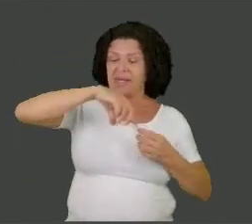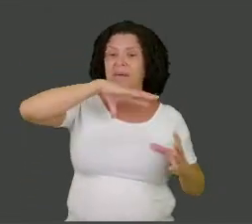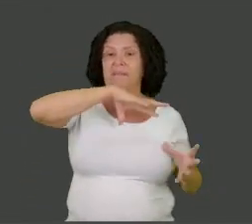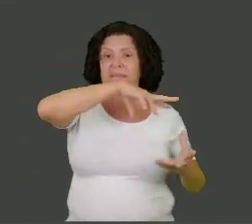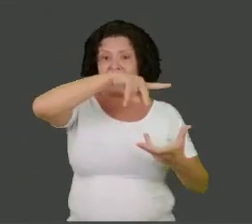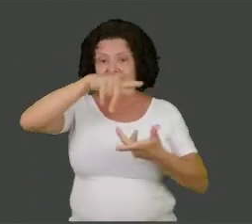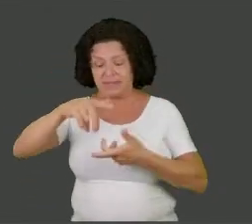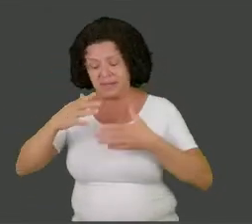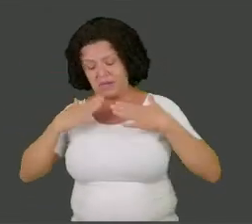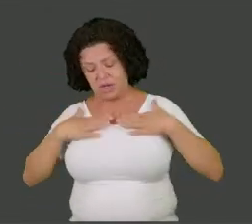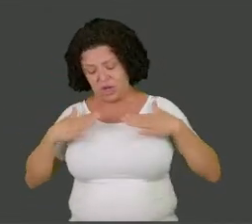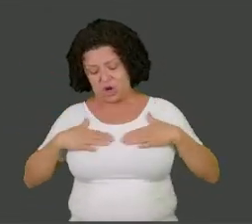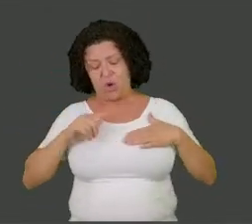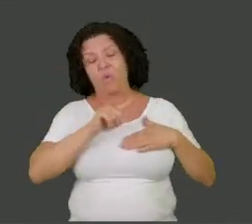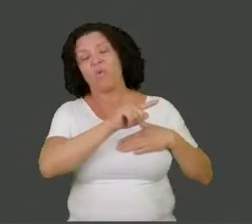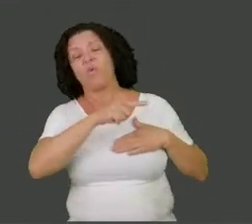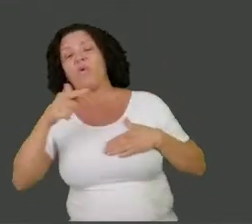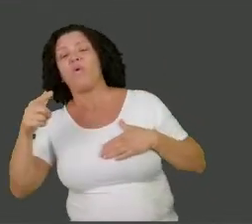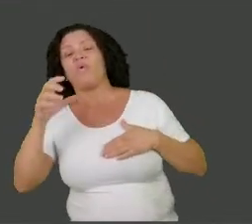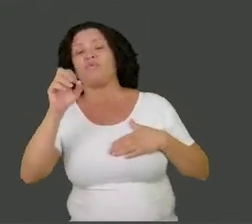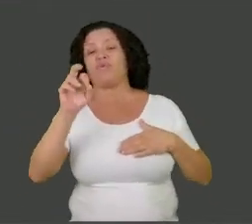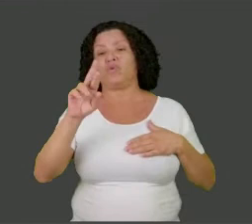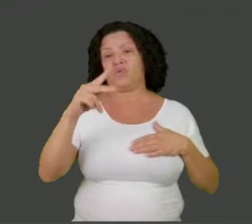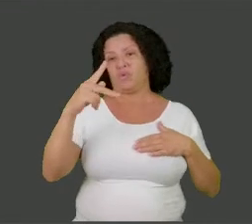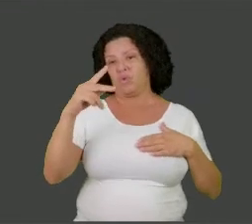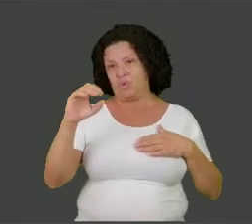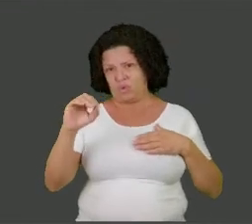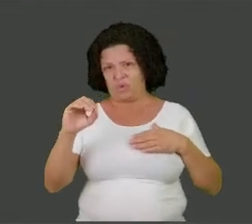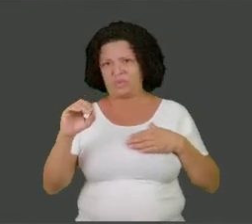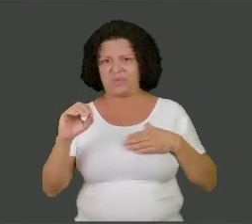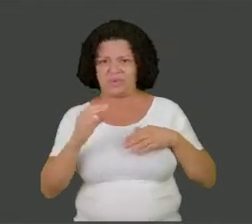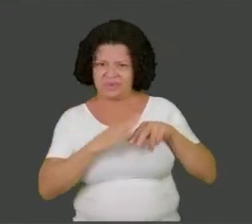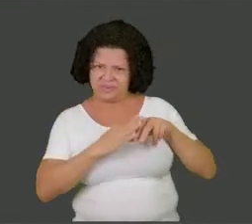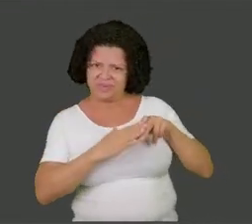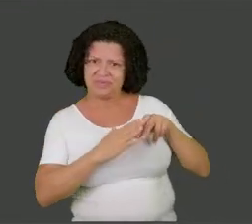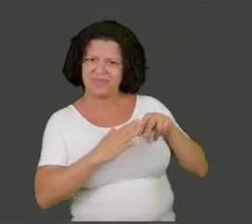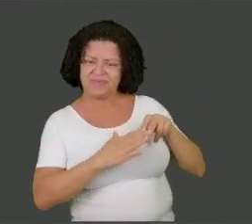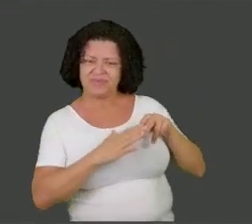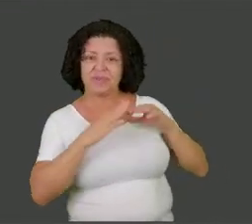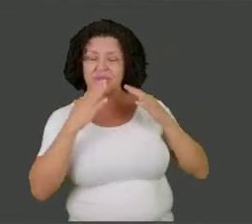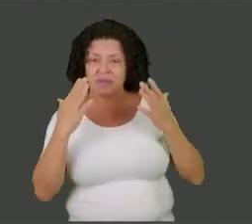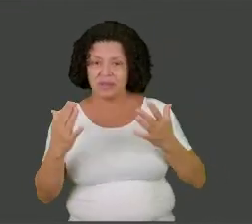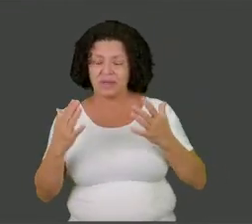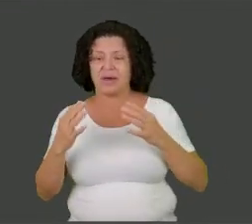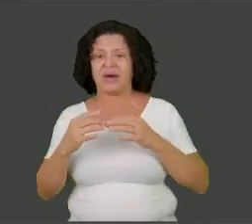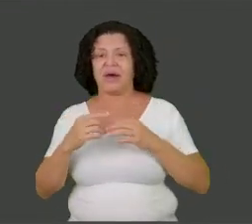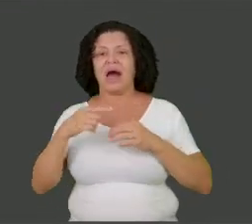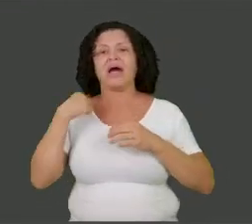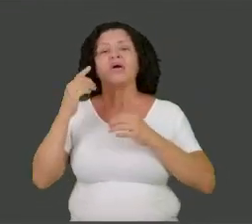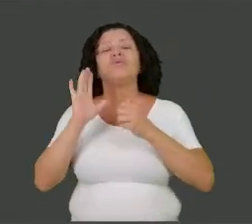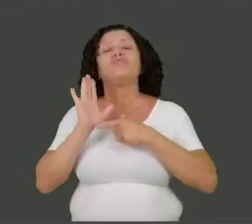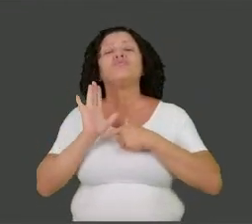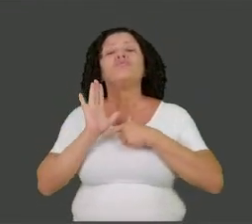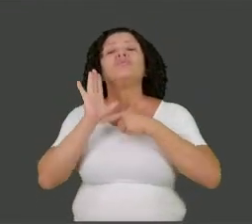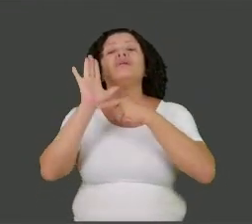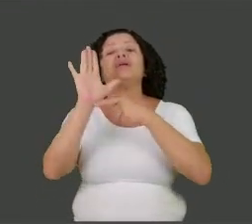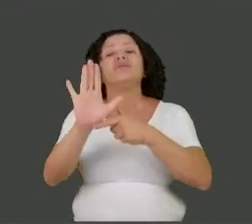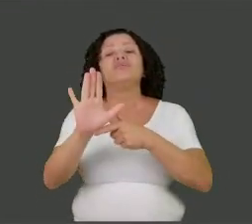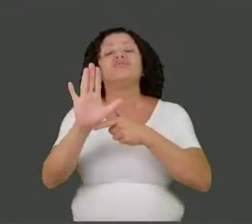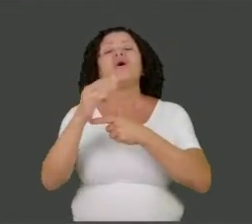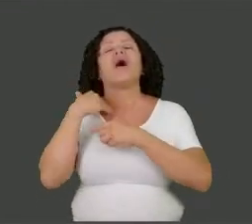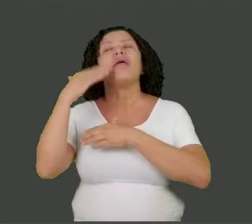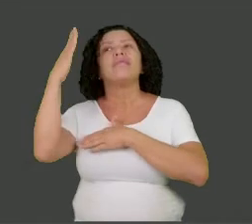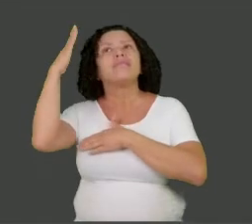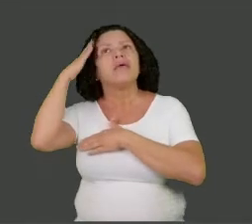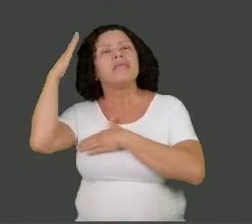Terra, vestiremos um outro corpo físico, né? Então, o termo desencarnação nos ajuda